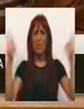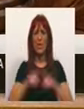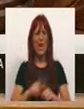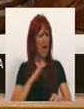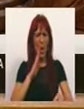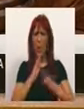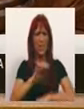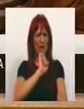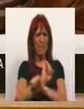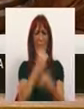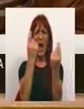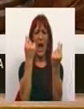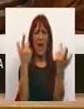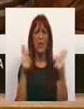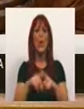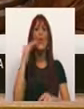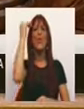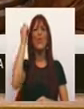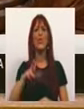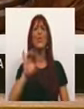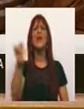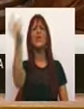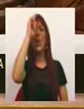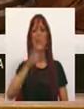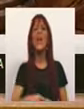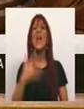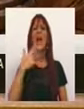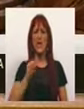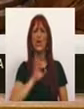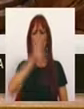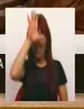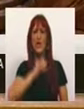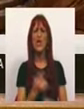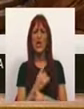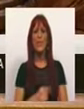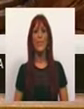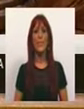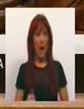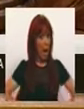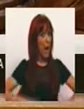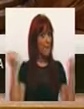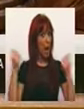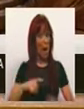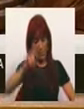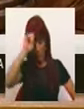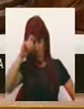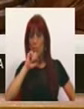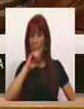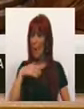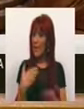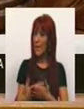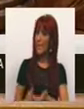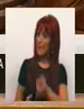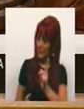continuem a cativar o futuro do país e acredita em deus ministro é melhor homenagem que podem